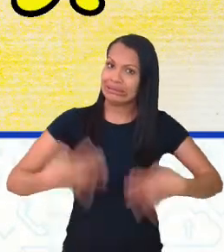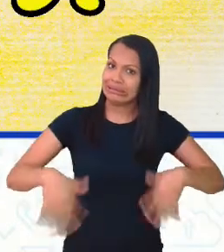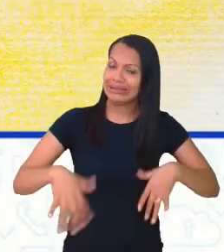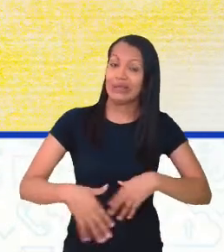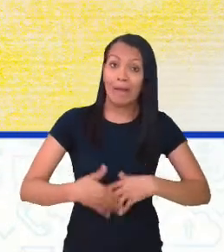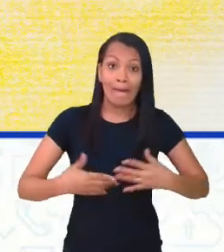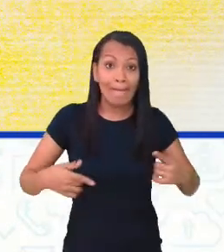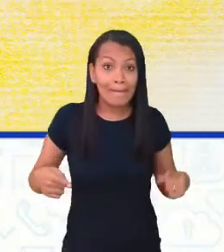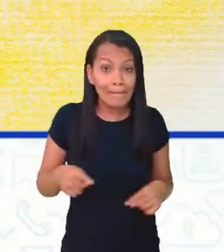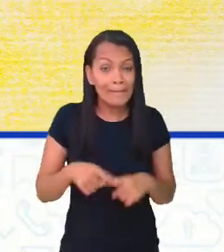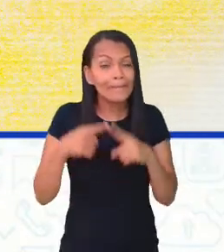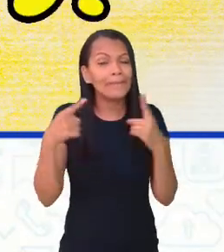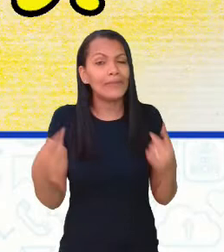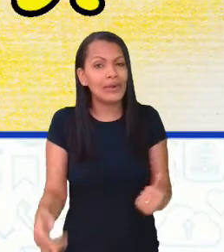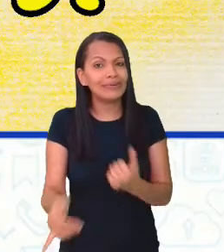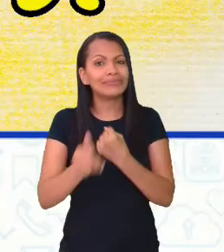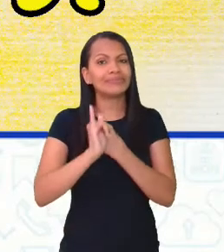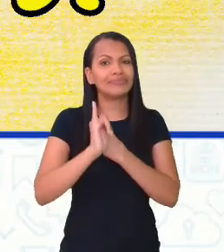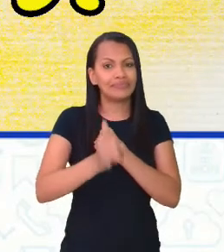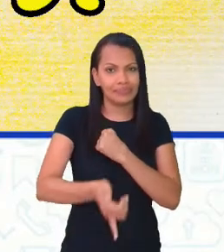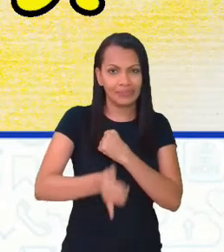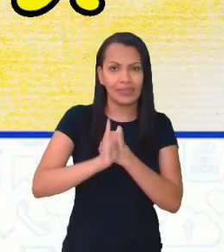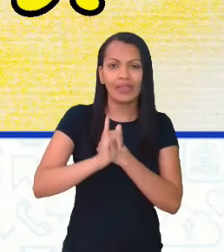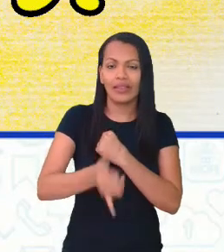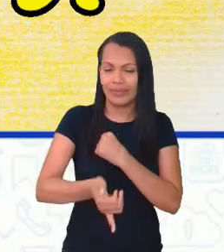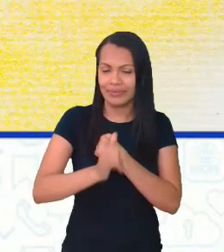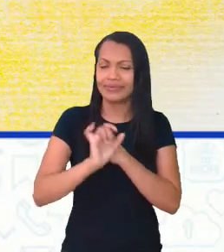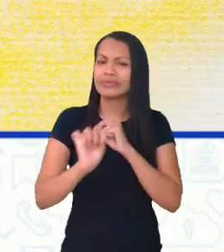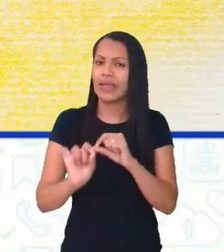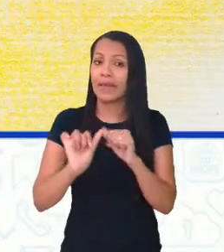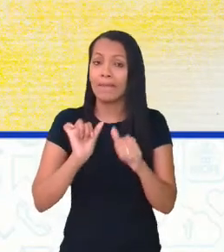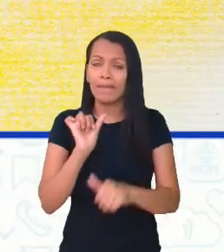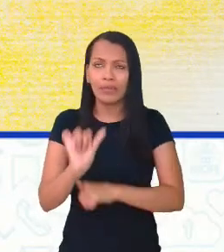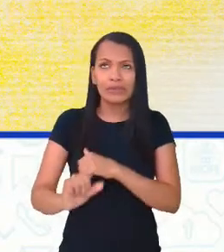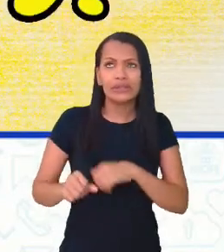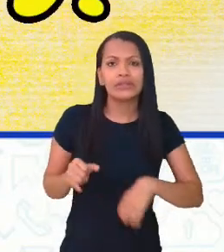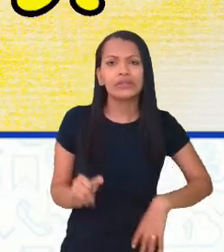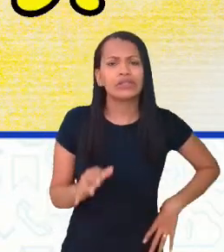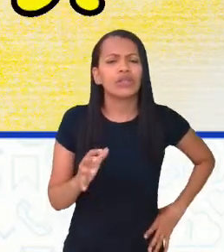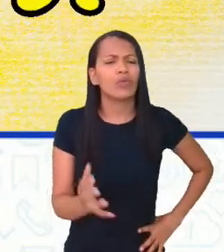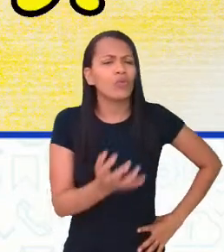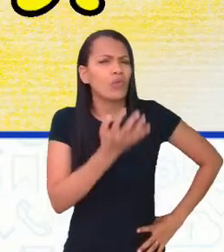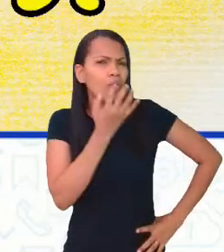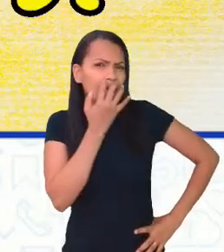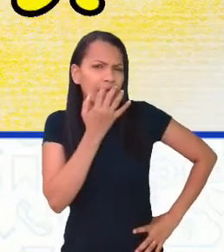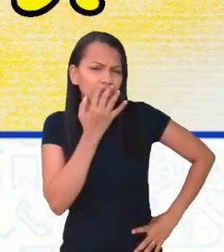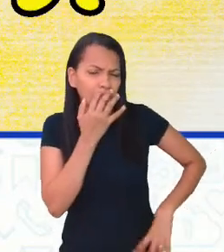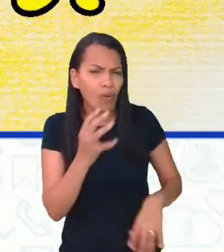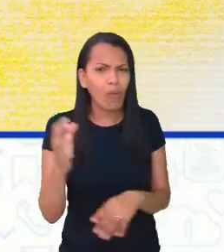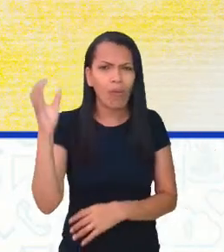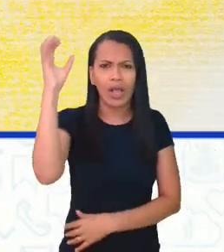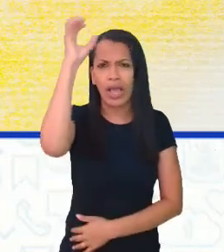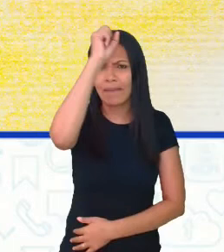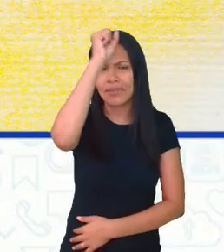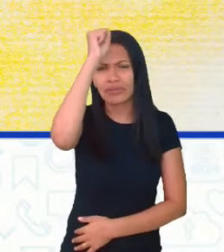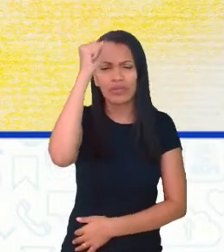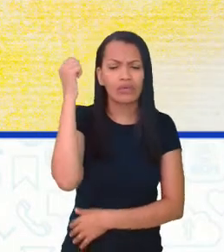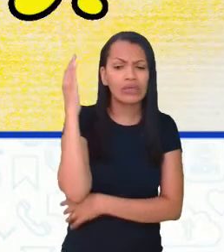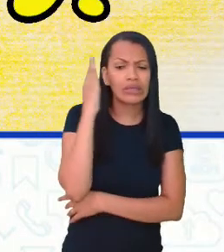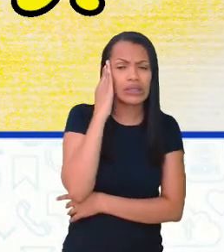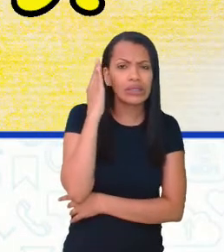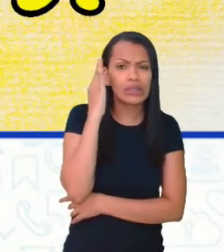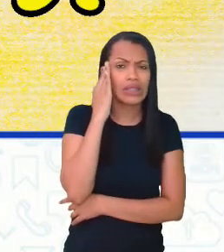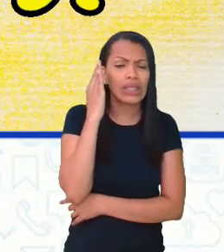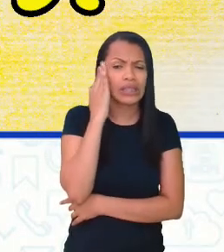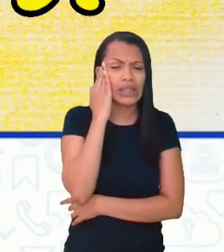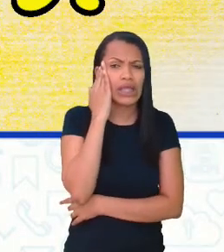Mas nessa crônica a gente tem a quebra desse paradigma. Porque se o cachorro está se disponibilizando a entender a língua do